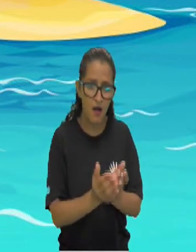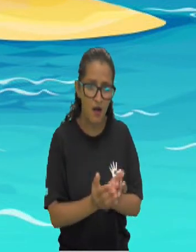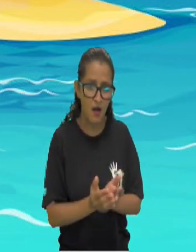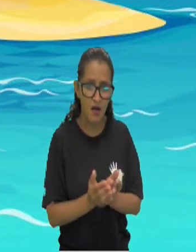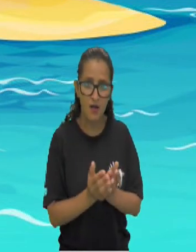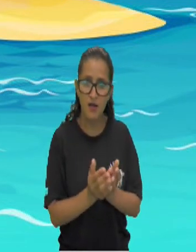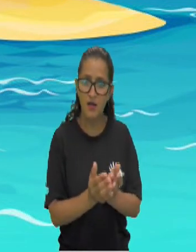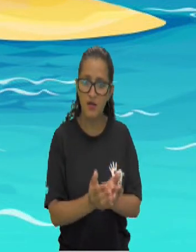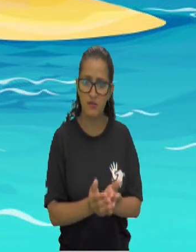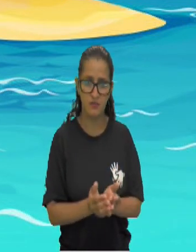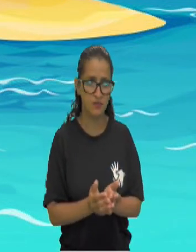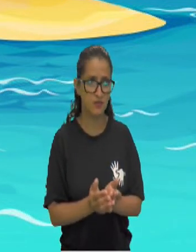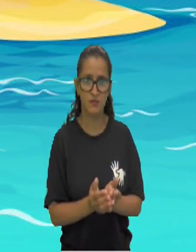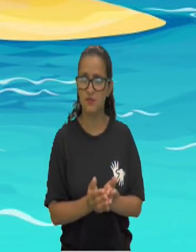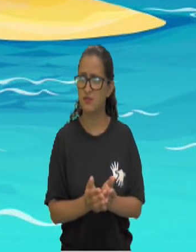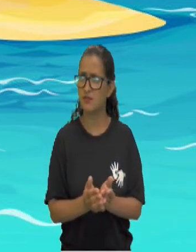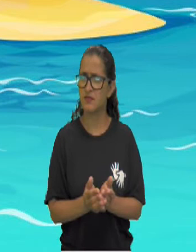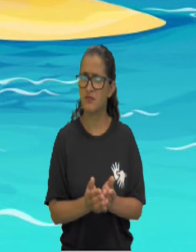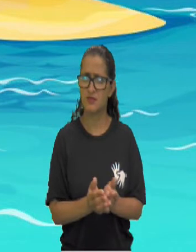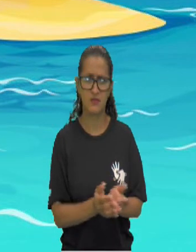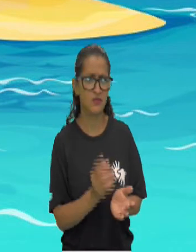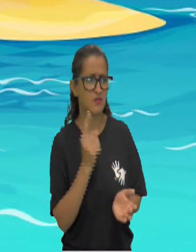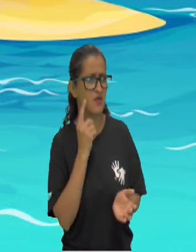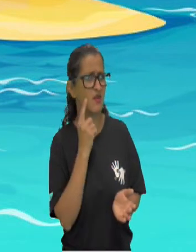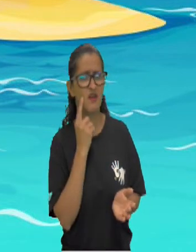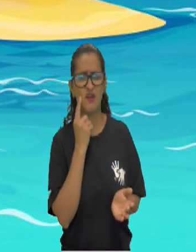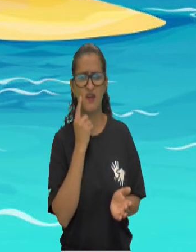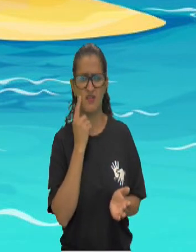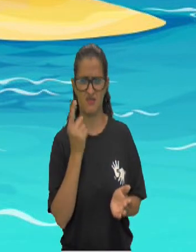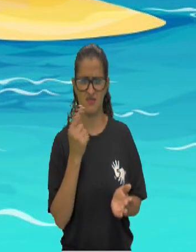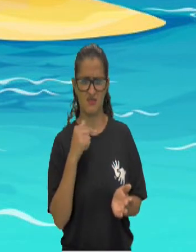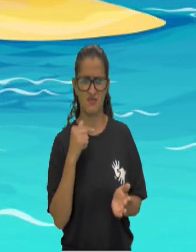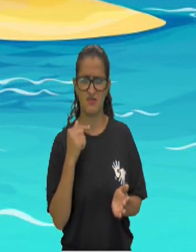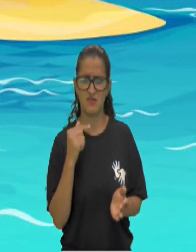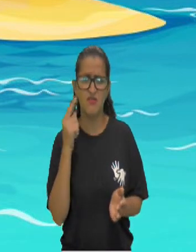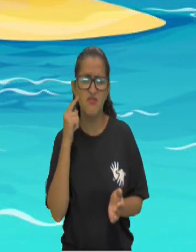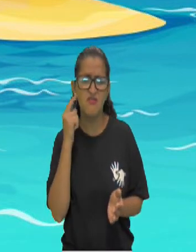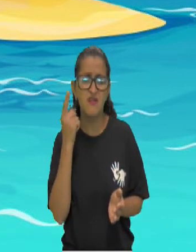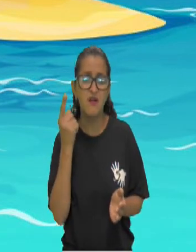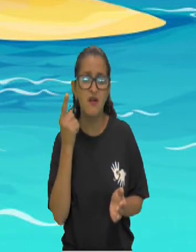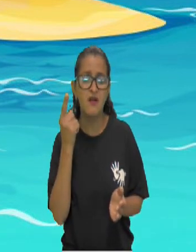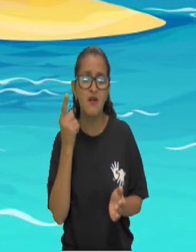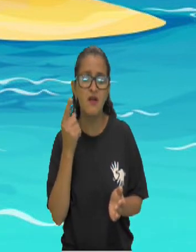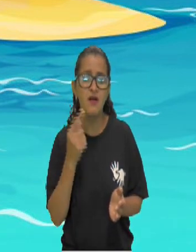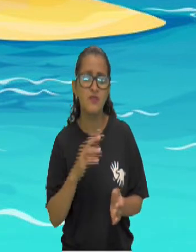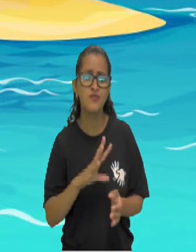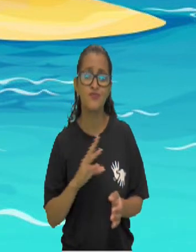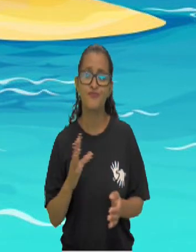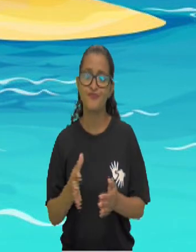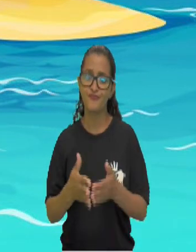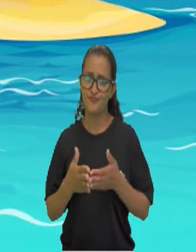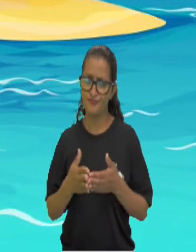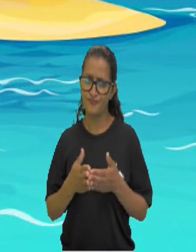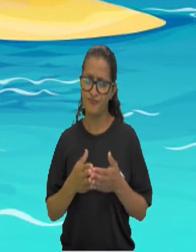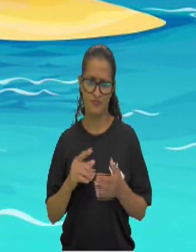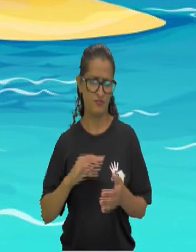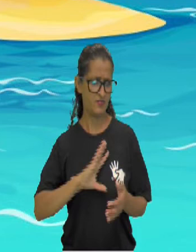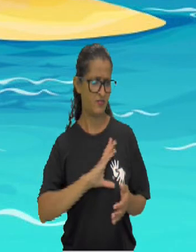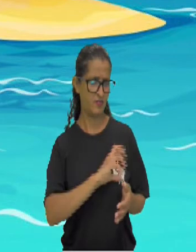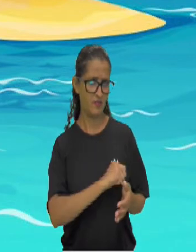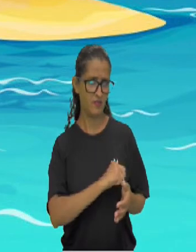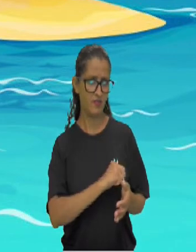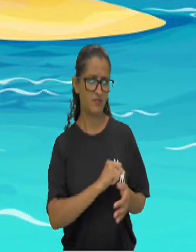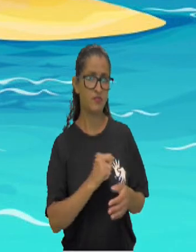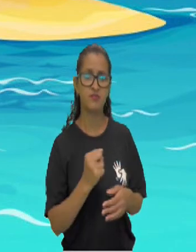De repente, o amor fala: riqueza, me leve com você. Riqueza disse: não, de